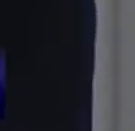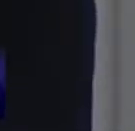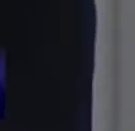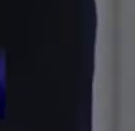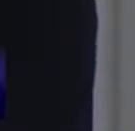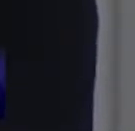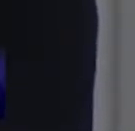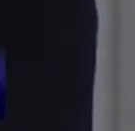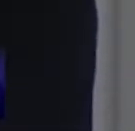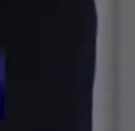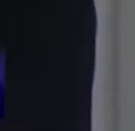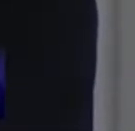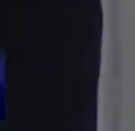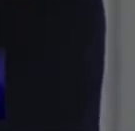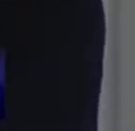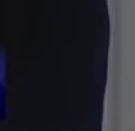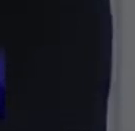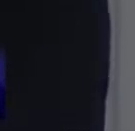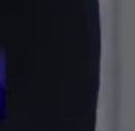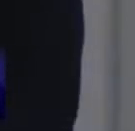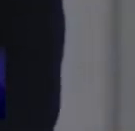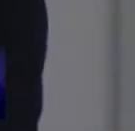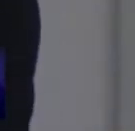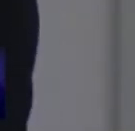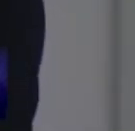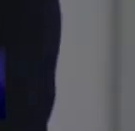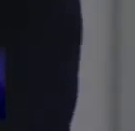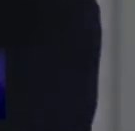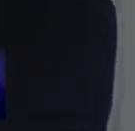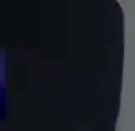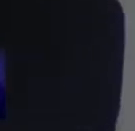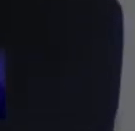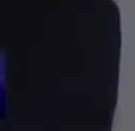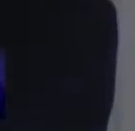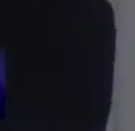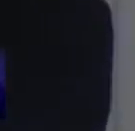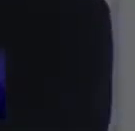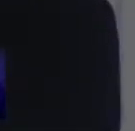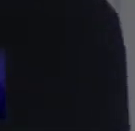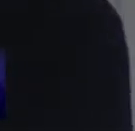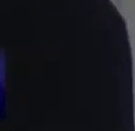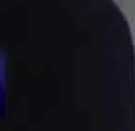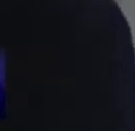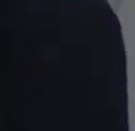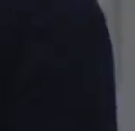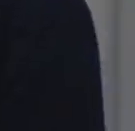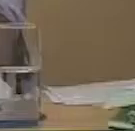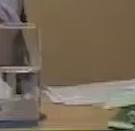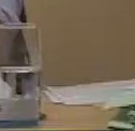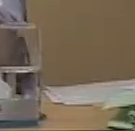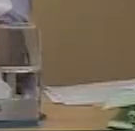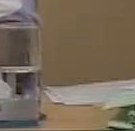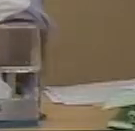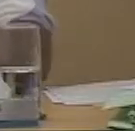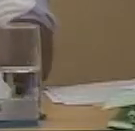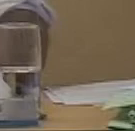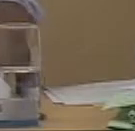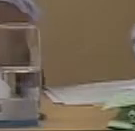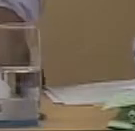gente nem pedir mais esse papel aí, a gente mesmo ir na rua, procurar no bairro qual rua que não tem nome. Obrigado. Questão de ordem, senhor